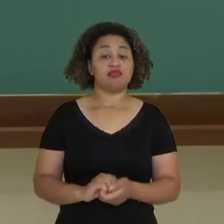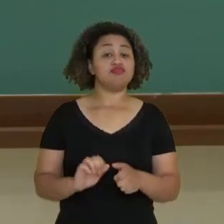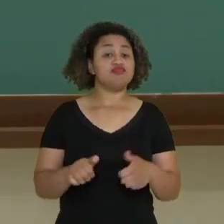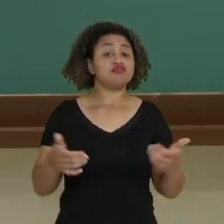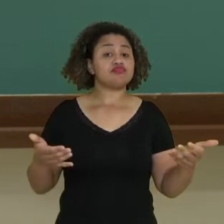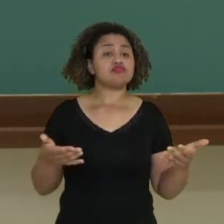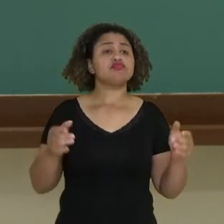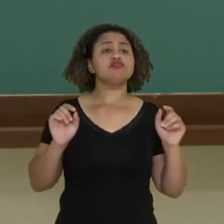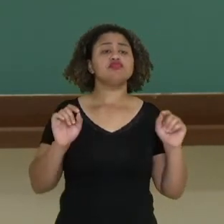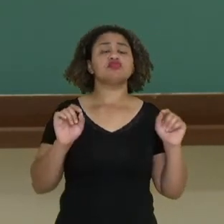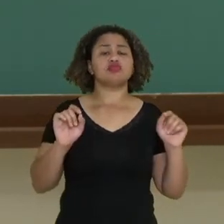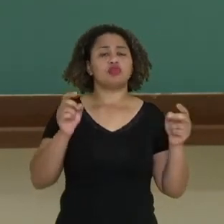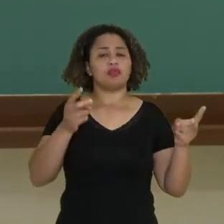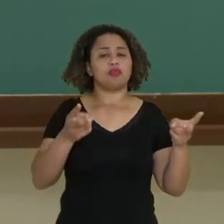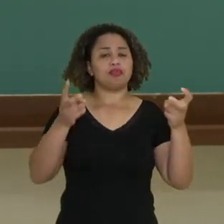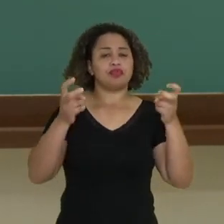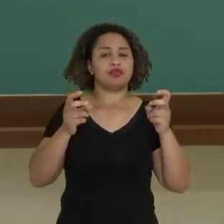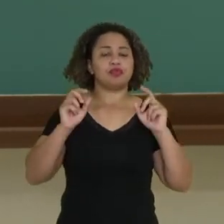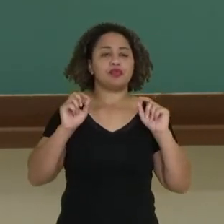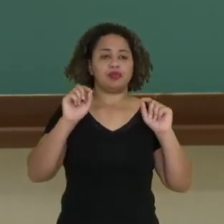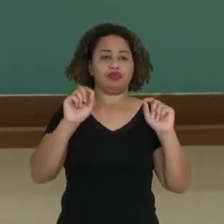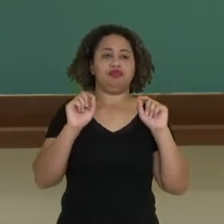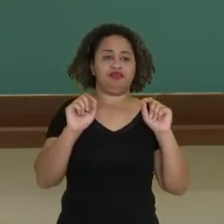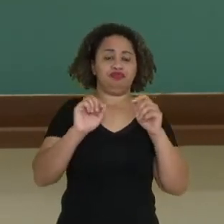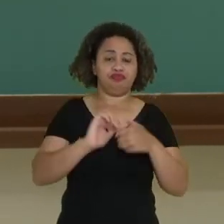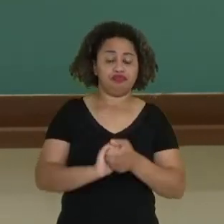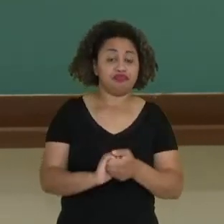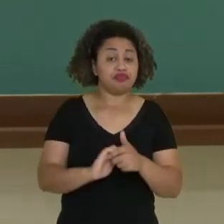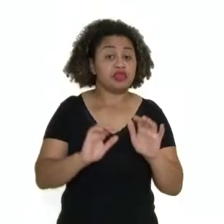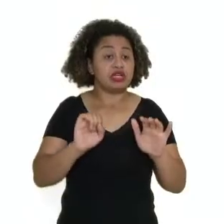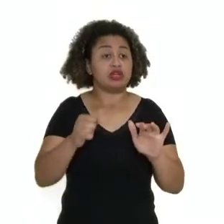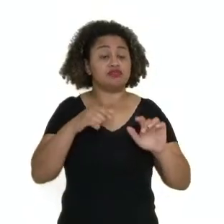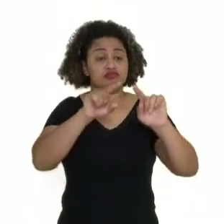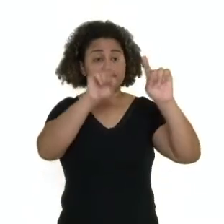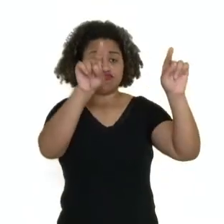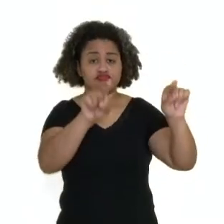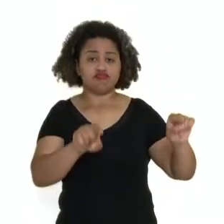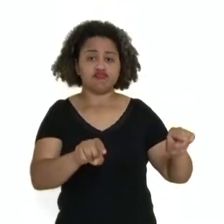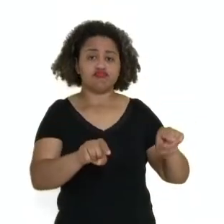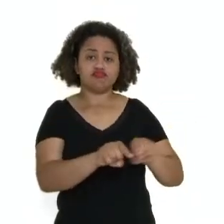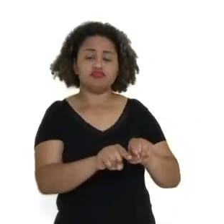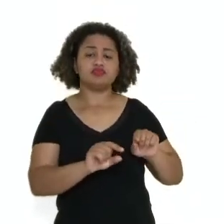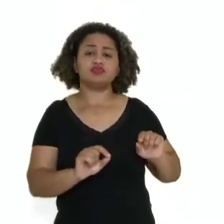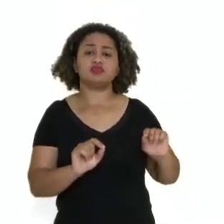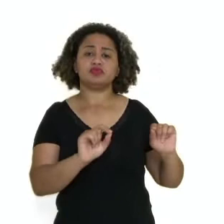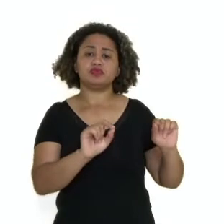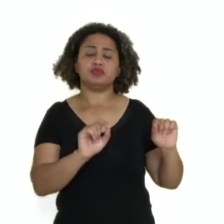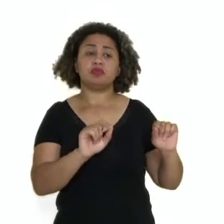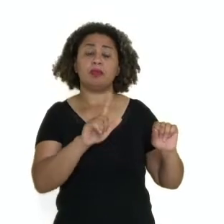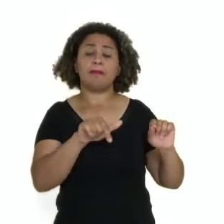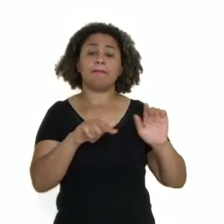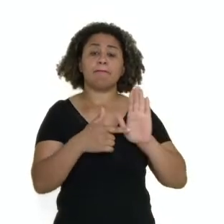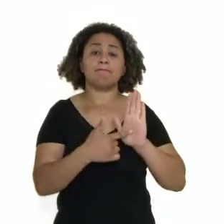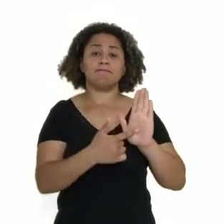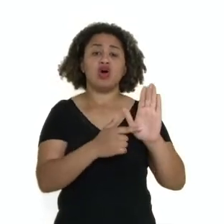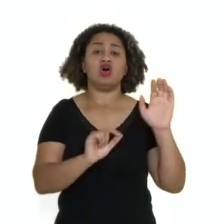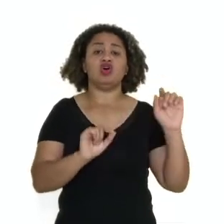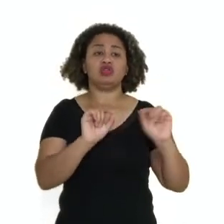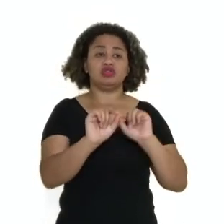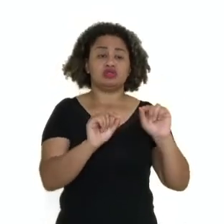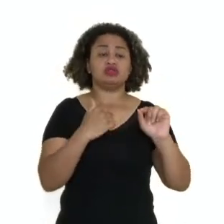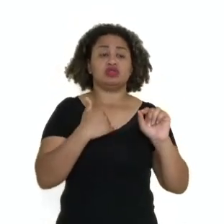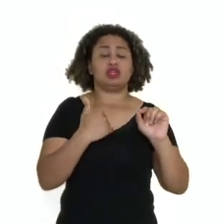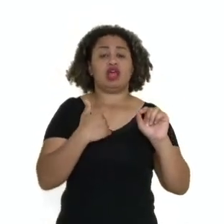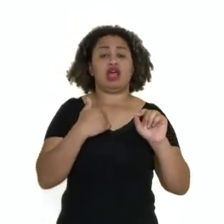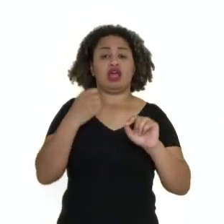Voltei. E veja aqui, a questão é, se o infográfico, né, mostra sobre a